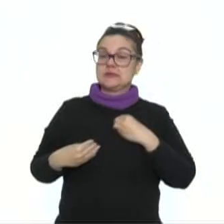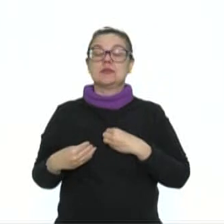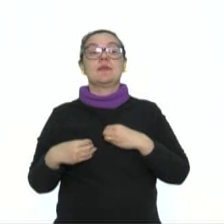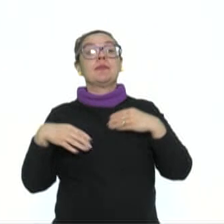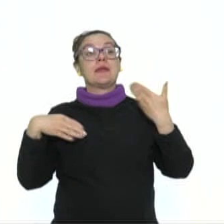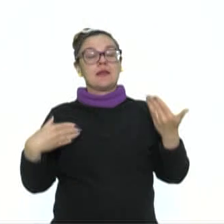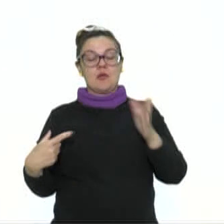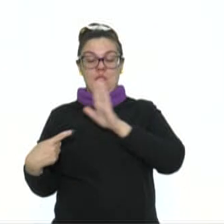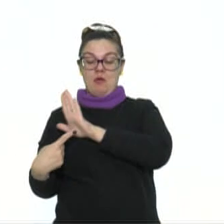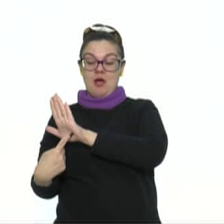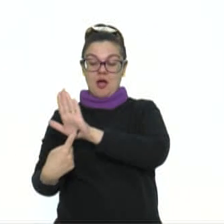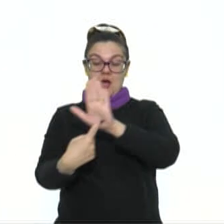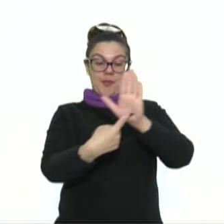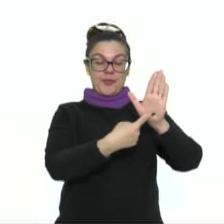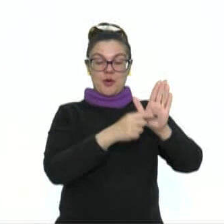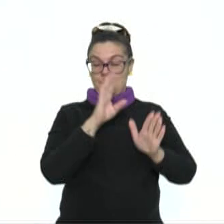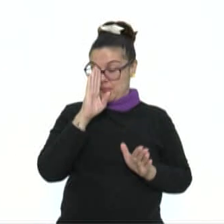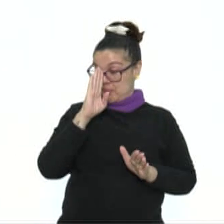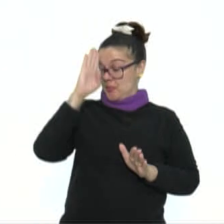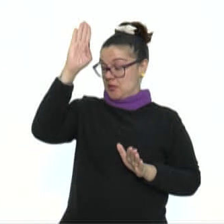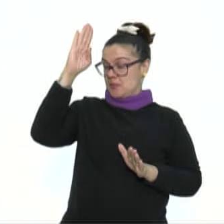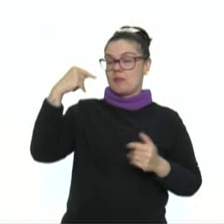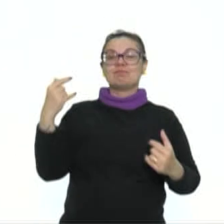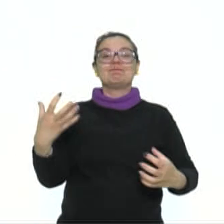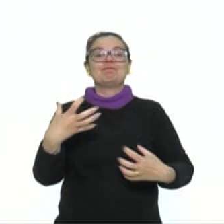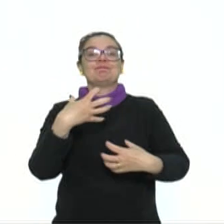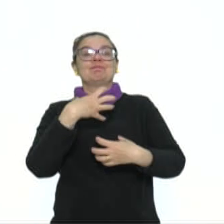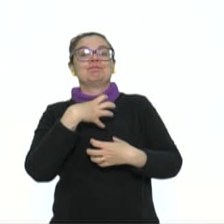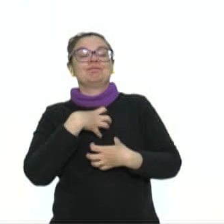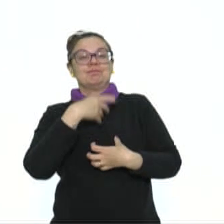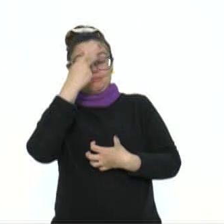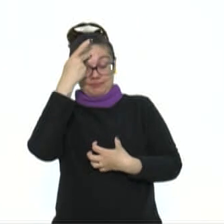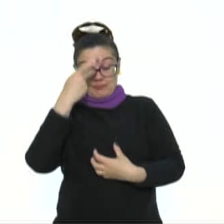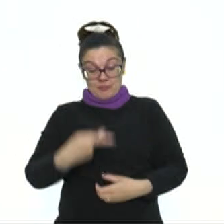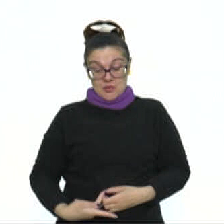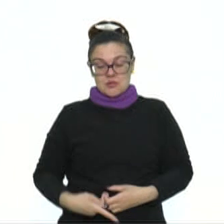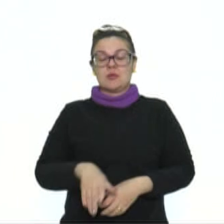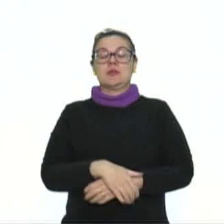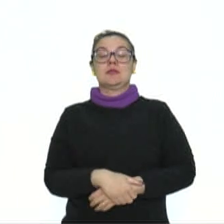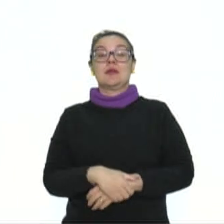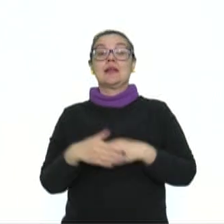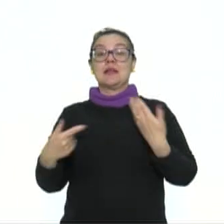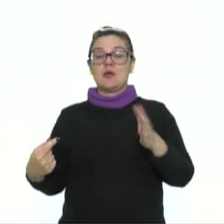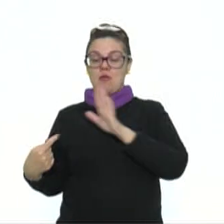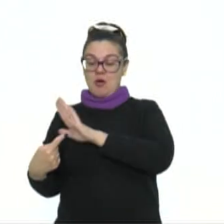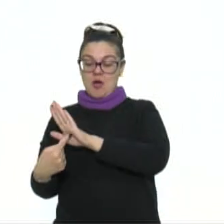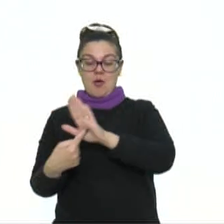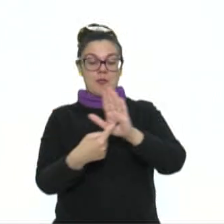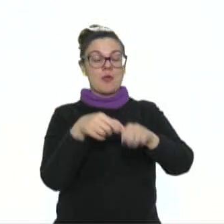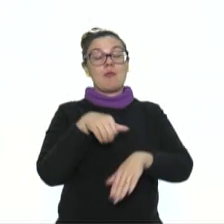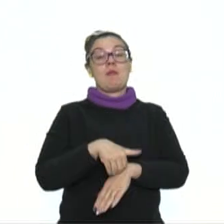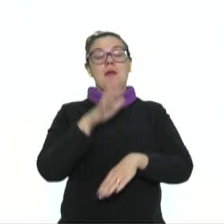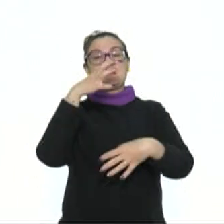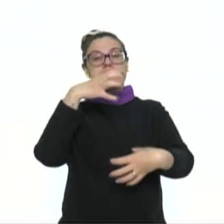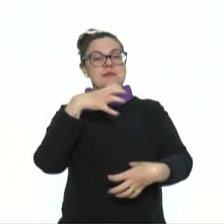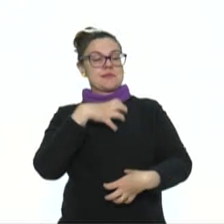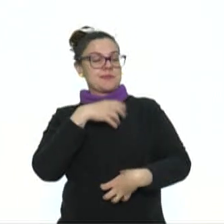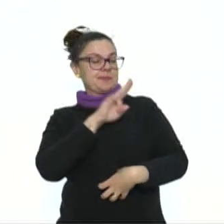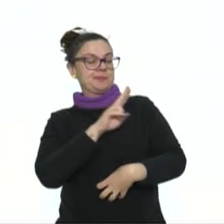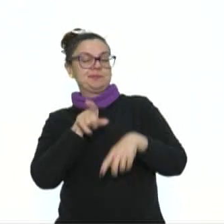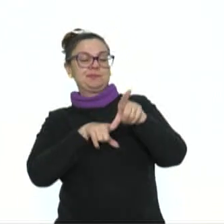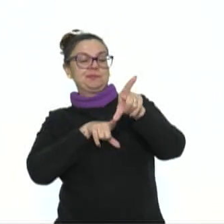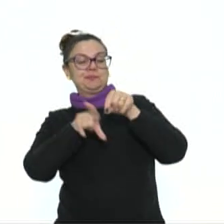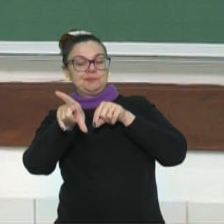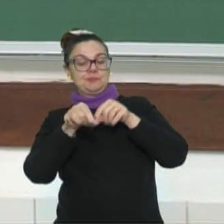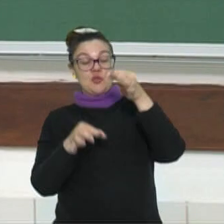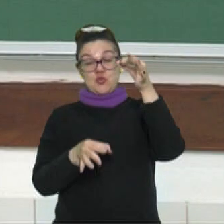moral, portanto, se funda nos sentimentos humanos. A moralidade é mais propriamente sentida do que julgada. Ou seja,